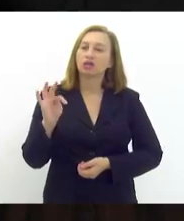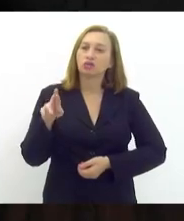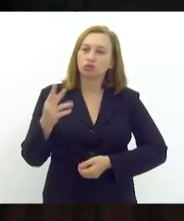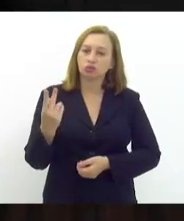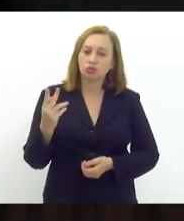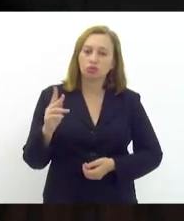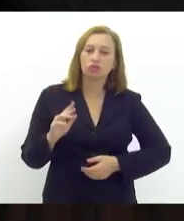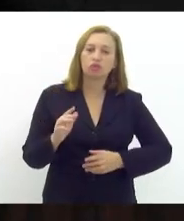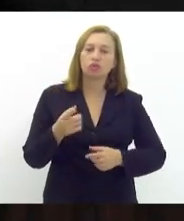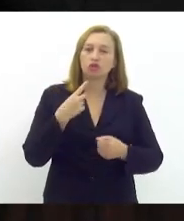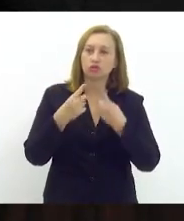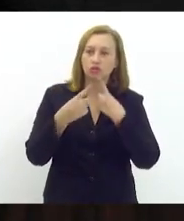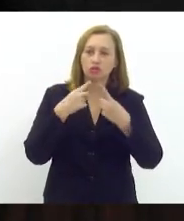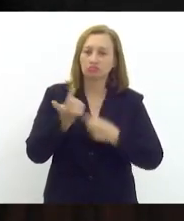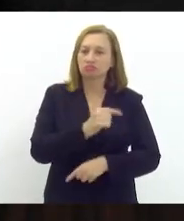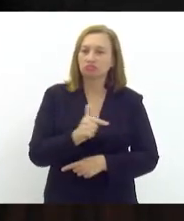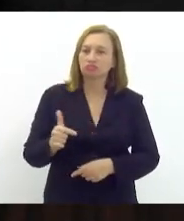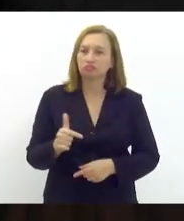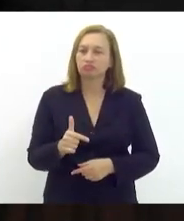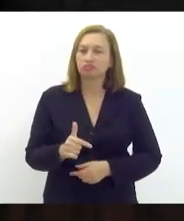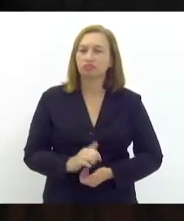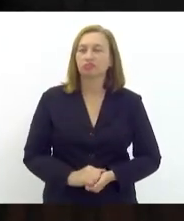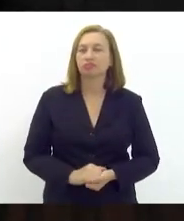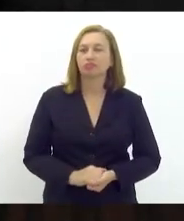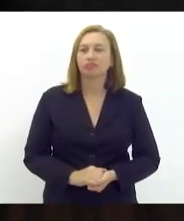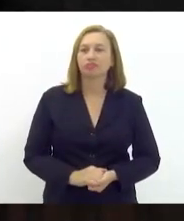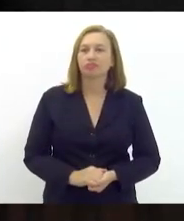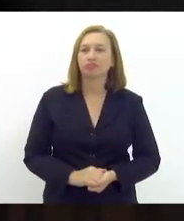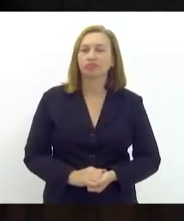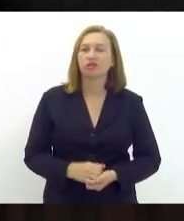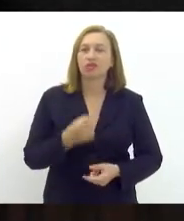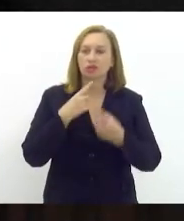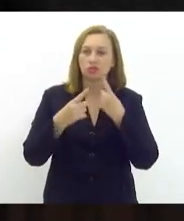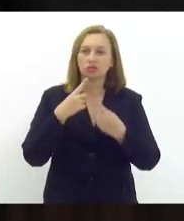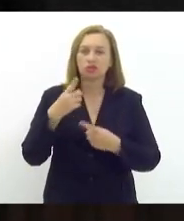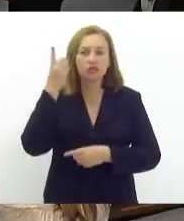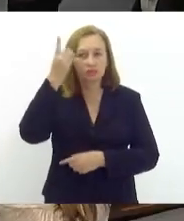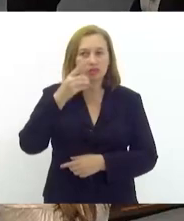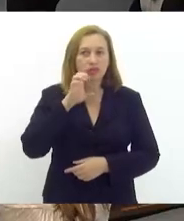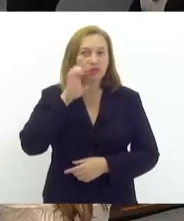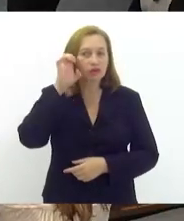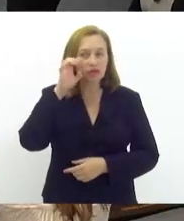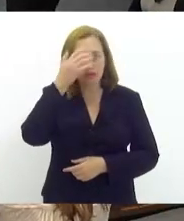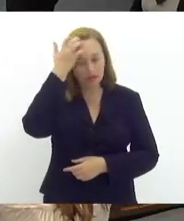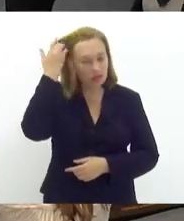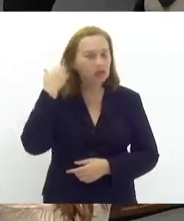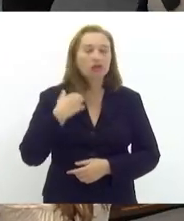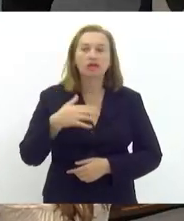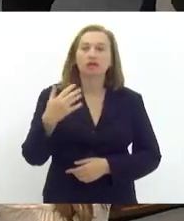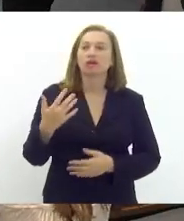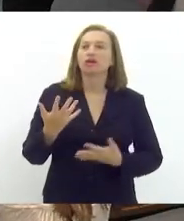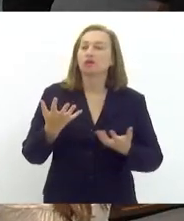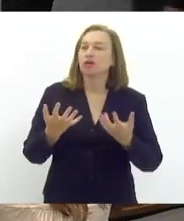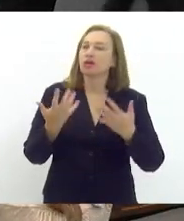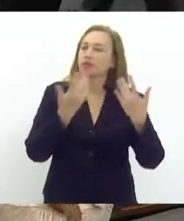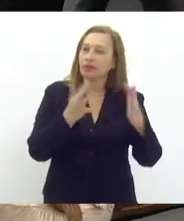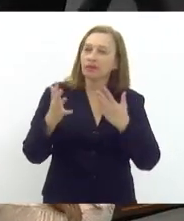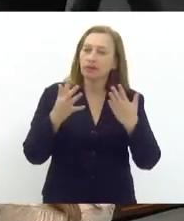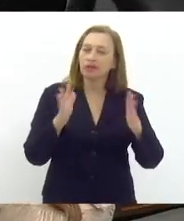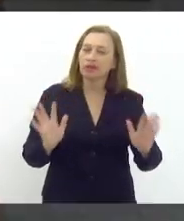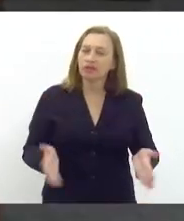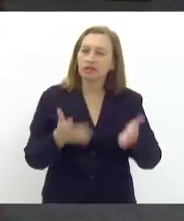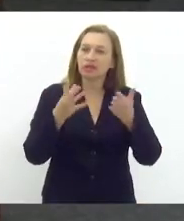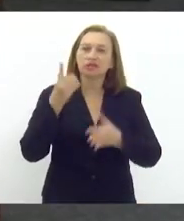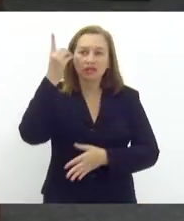em discussão deputada Érica queria parabenizar a iniciativa do